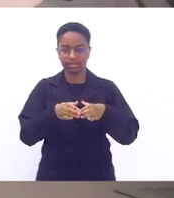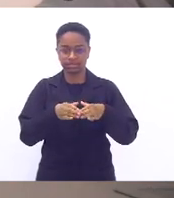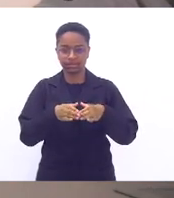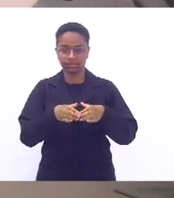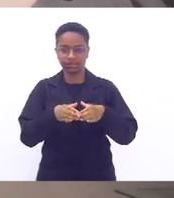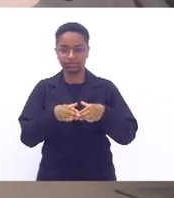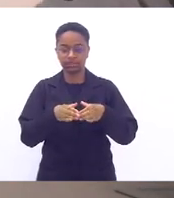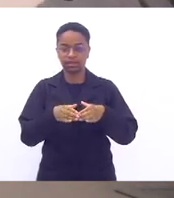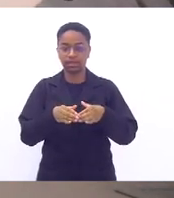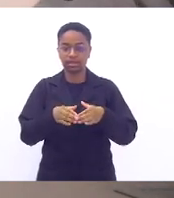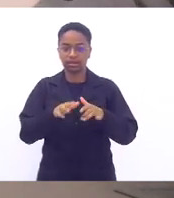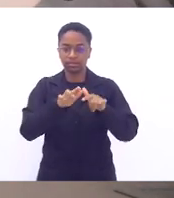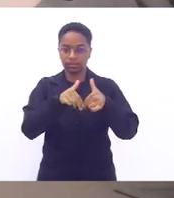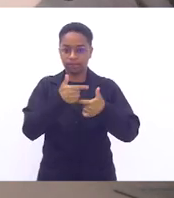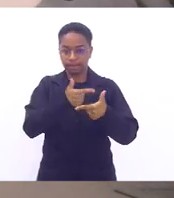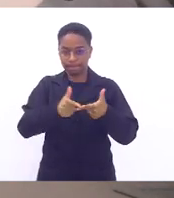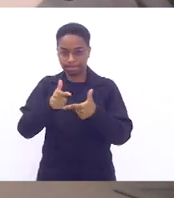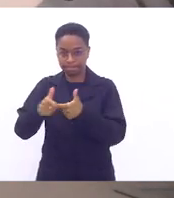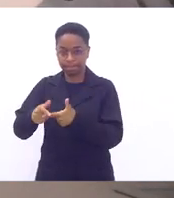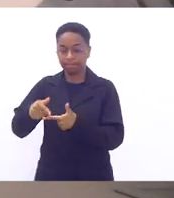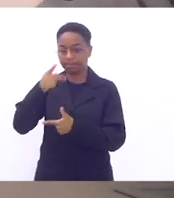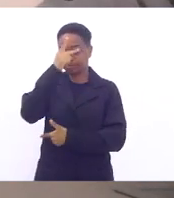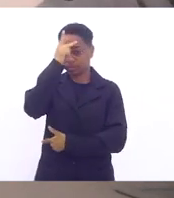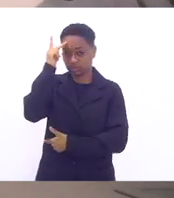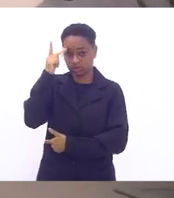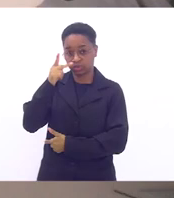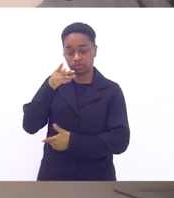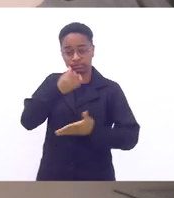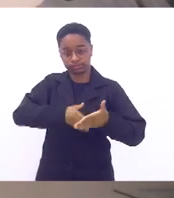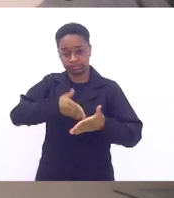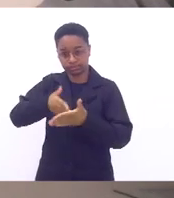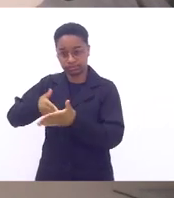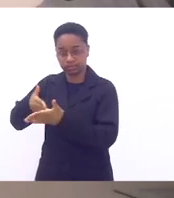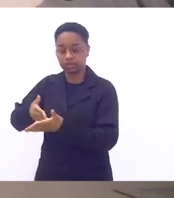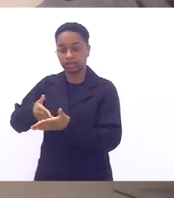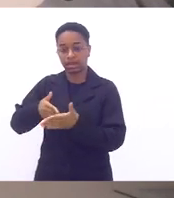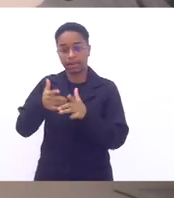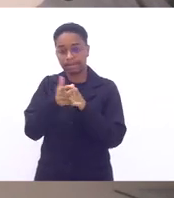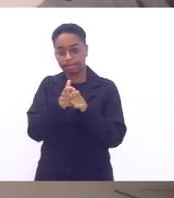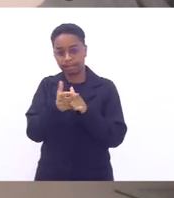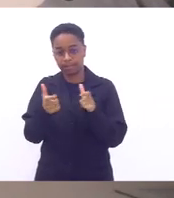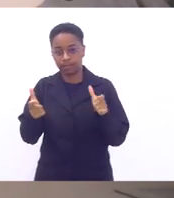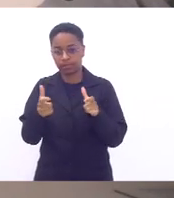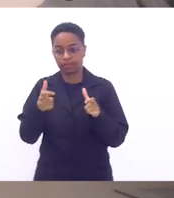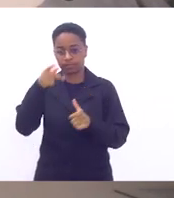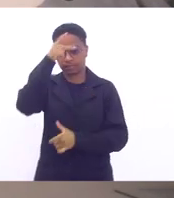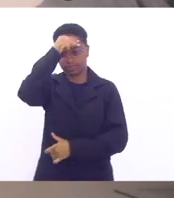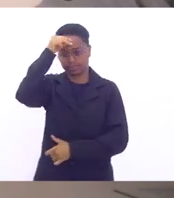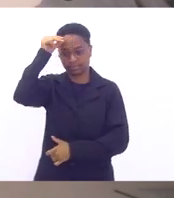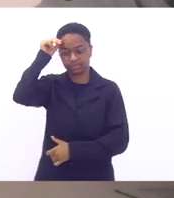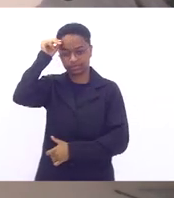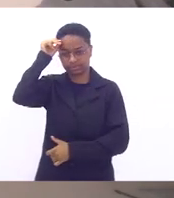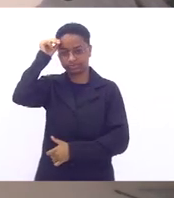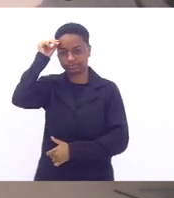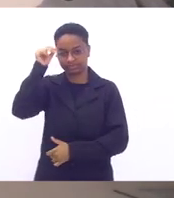pelo problema enfrentado pelas pessoas ser sua grande maioria Municipal essa seleção aponta para a gente que há uma